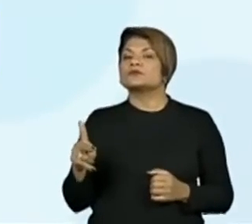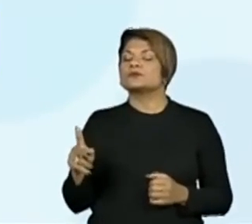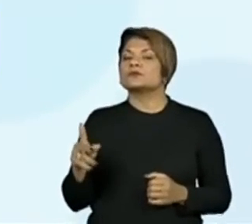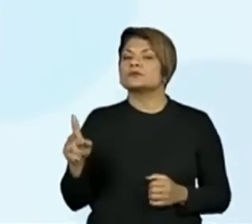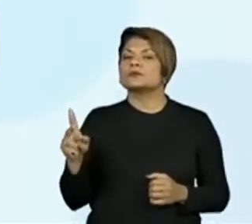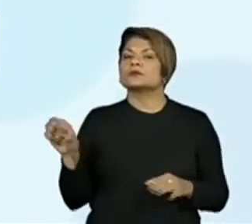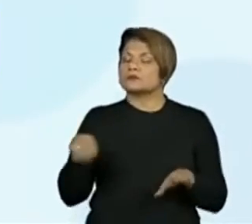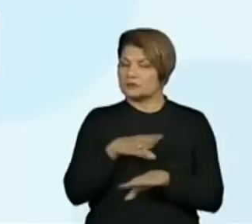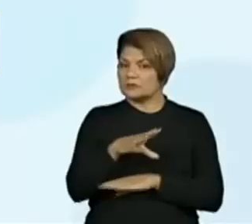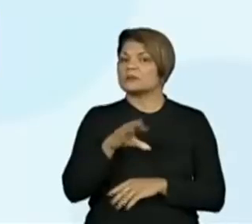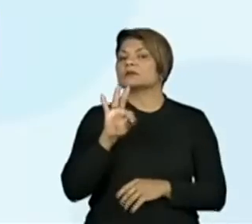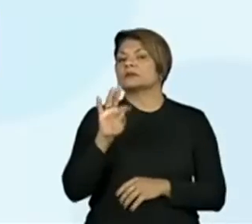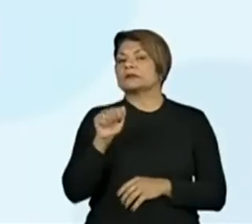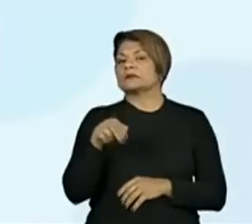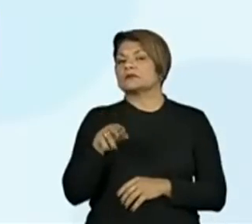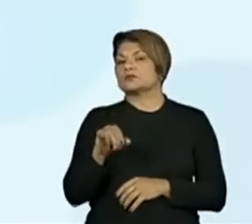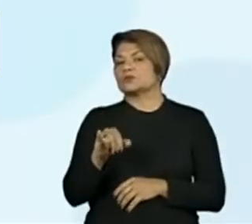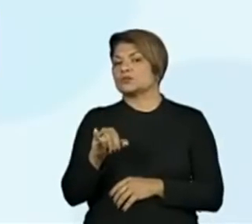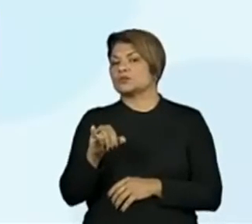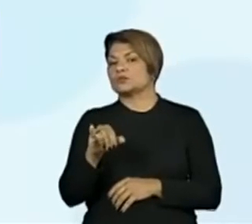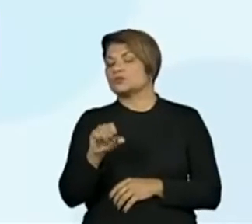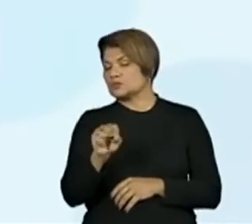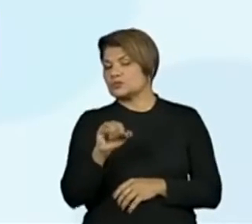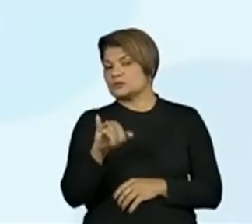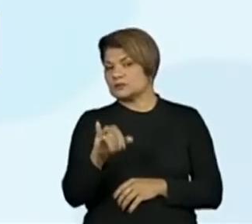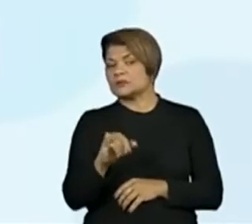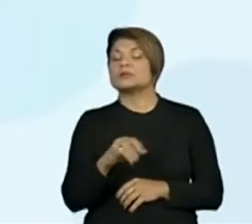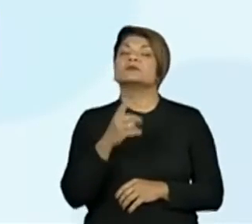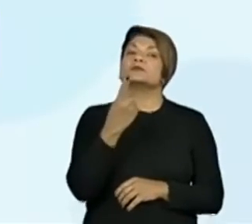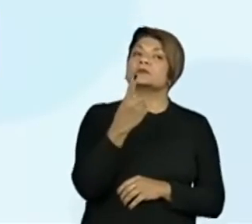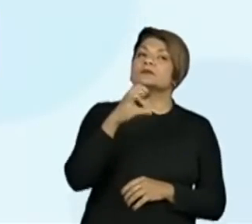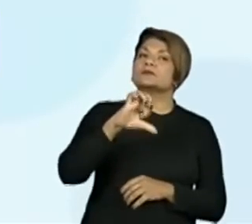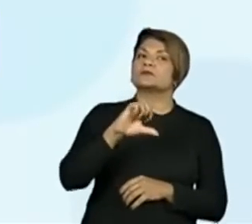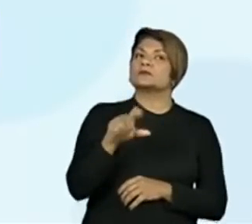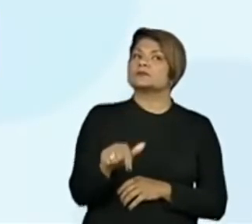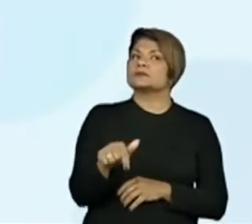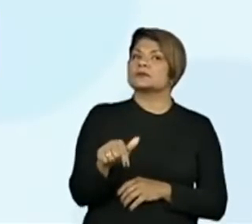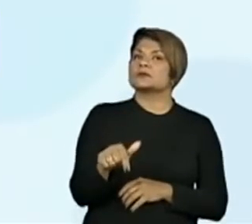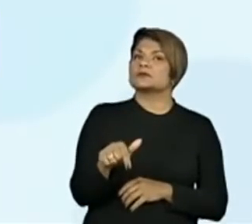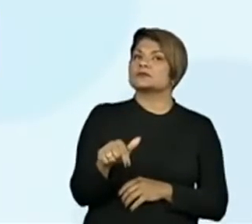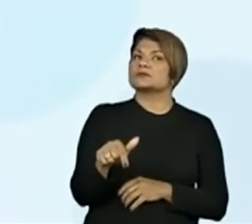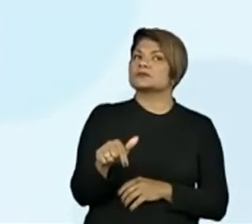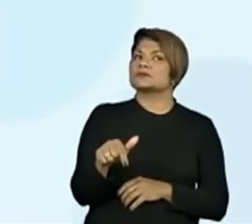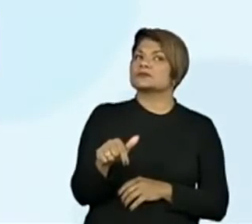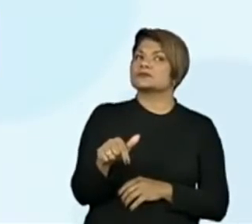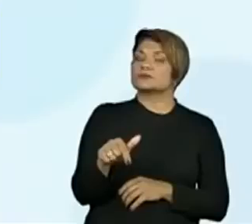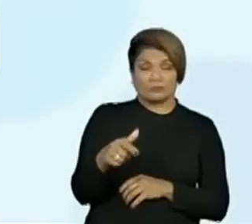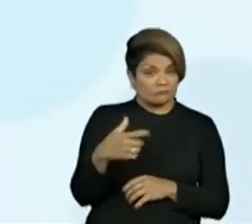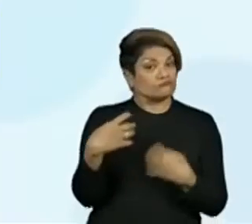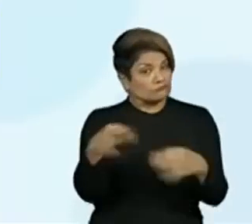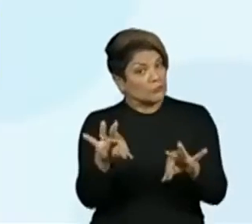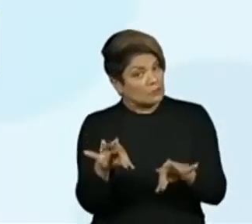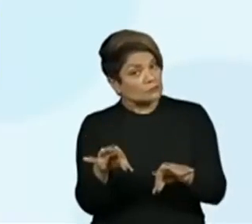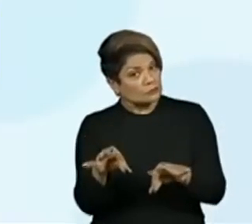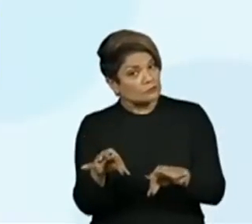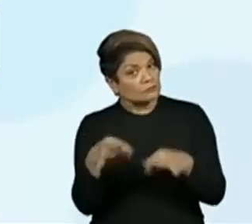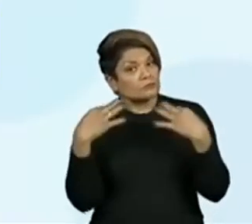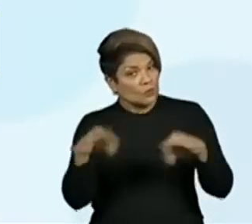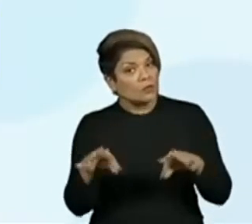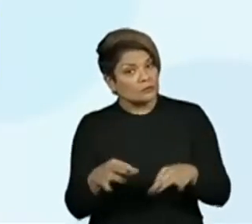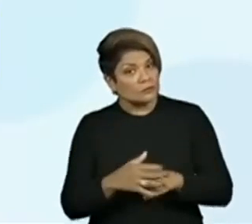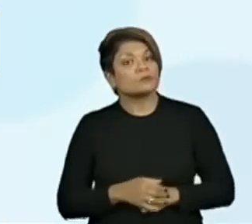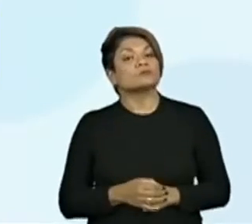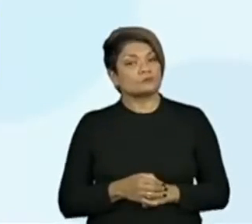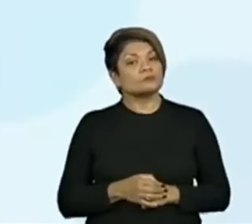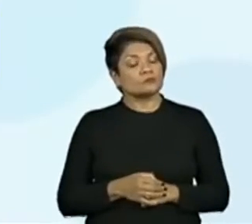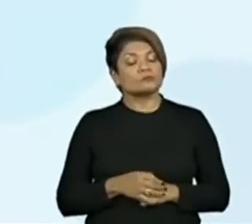dela, Tanuse, respondeu que o próximo número será o 197. E eles estão certos, estão, né, professora? Estão corretos. A gente vai olhar ali